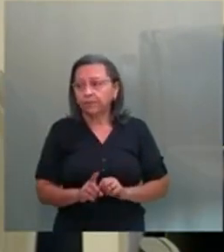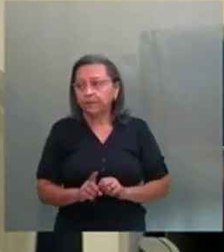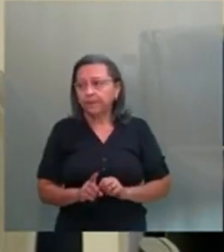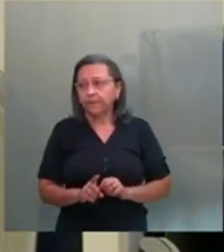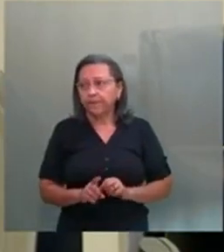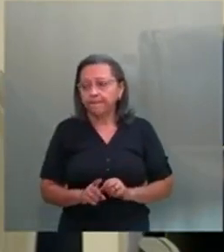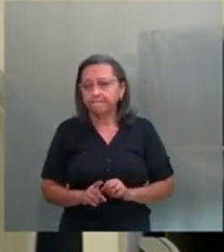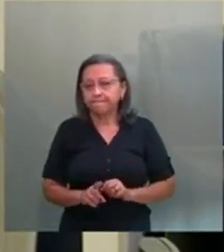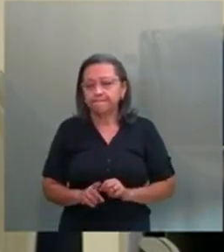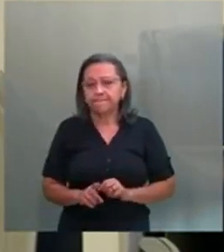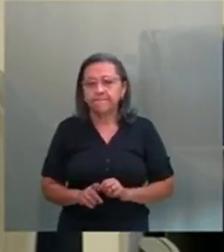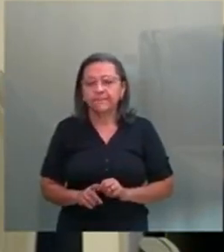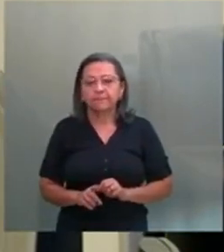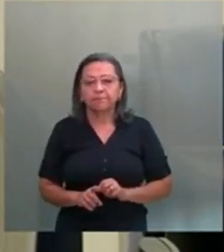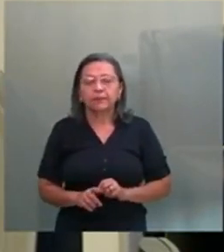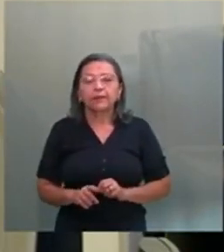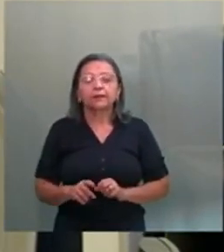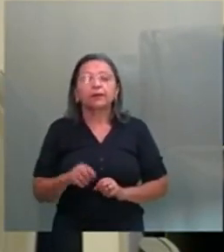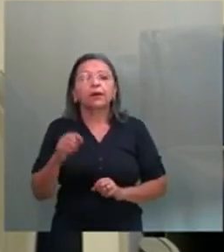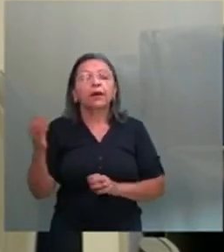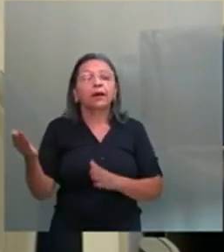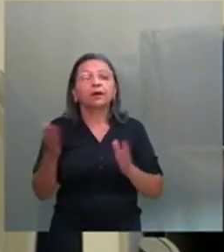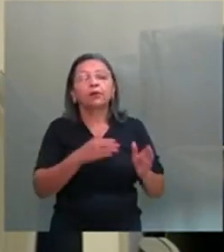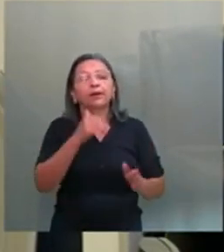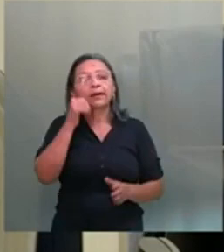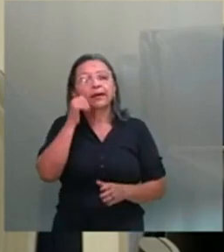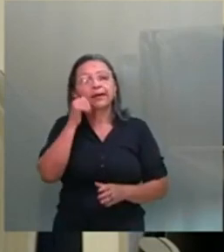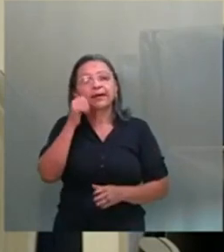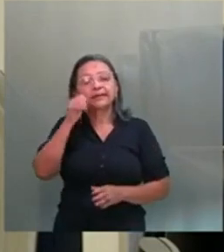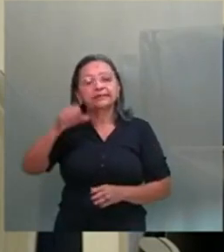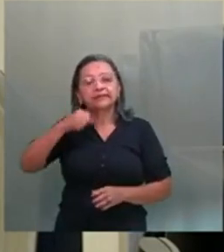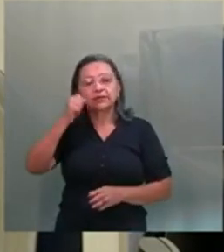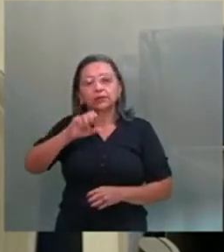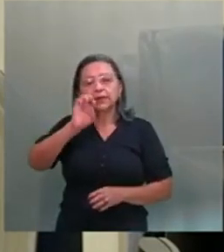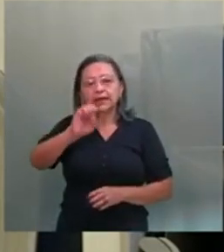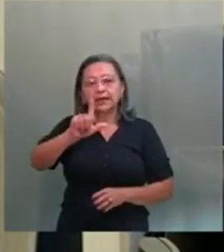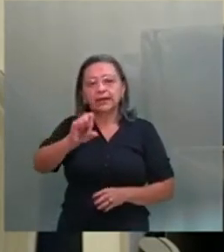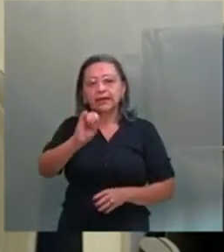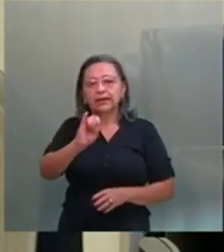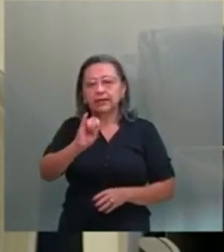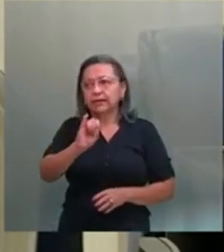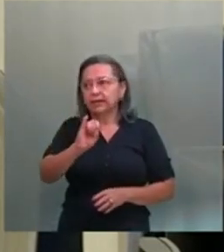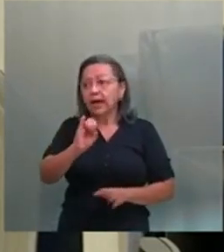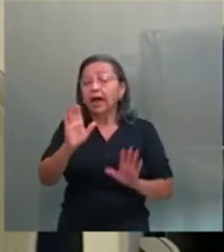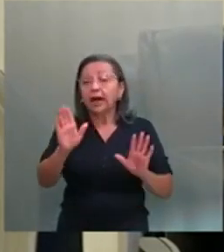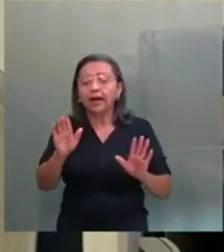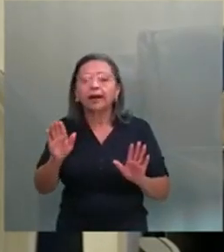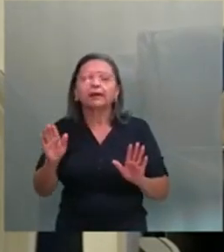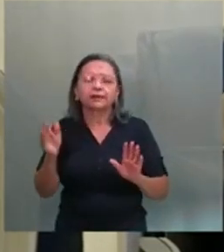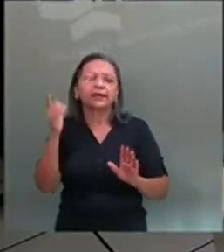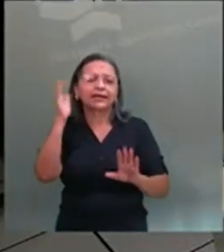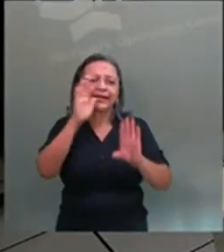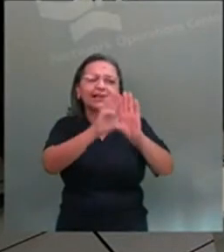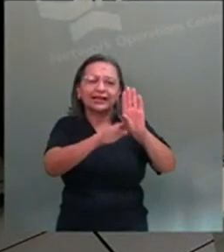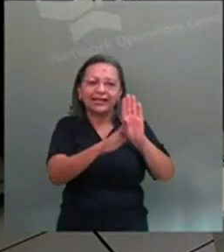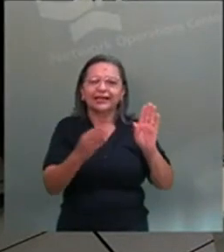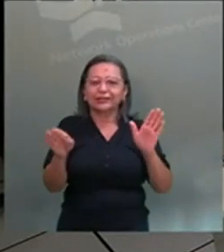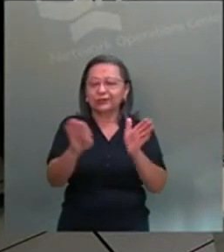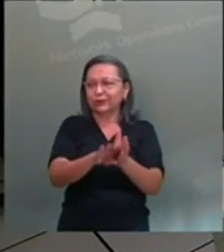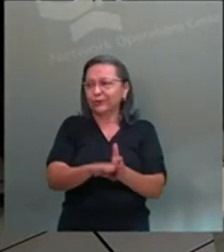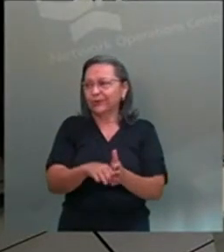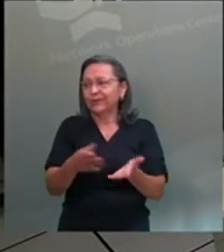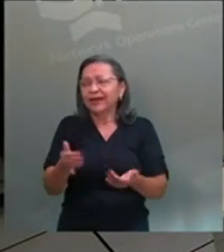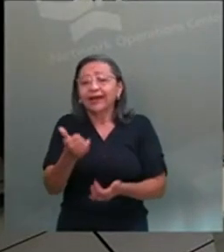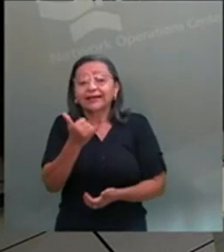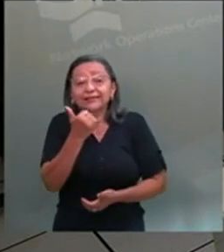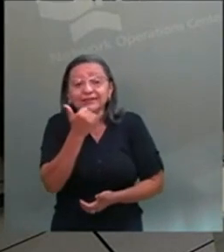ouviremos a senadora Leila Barros. Senadora Elisiane Gama. Ah, se não, vem cá, Leila. Ótimo, que bom. Viu?